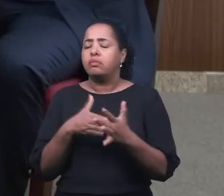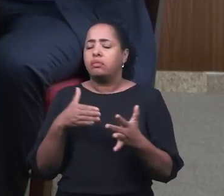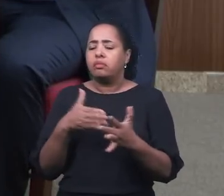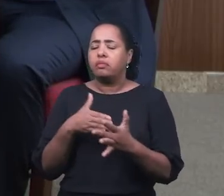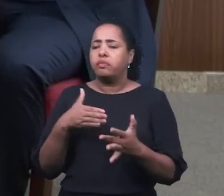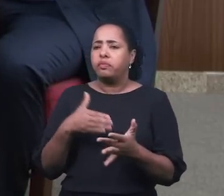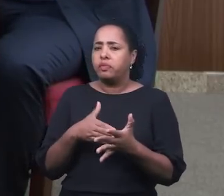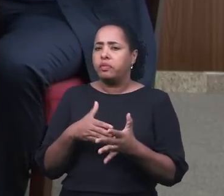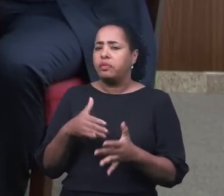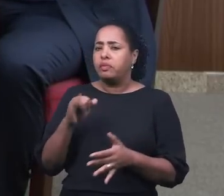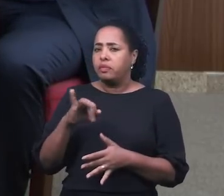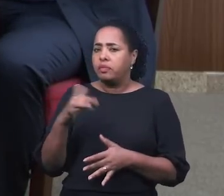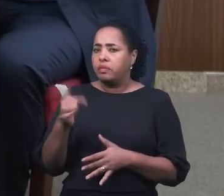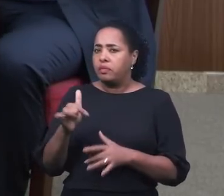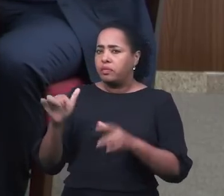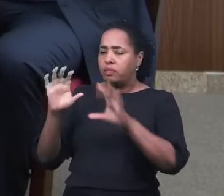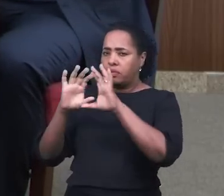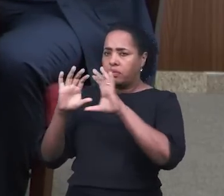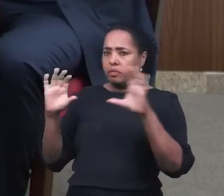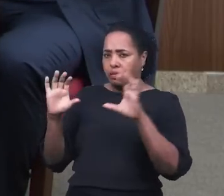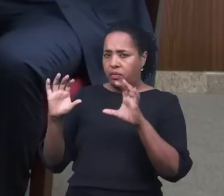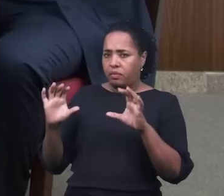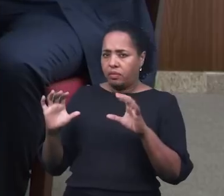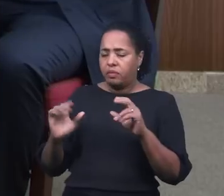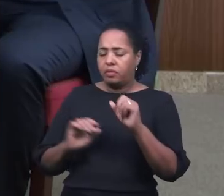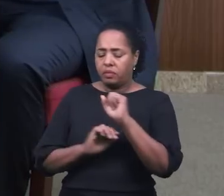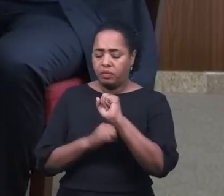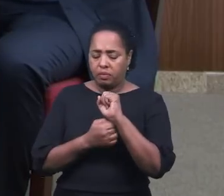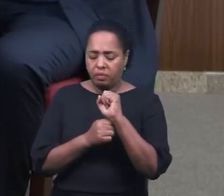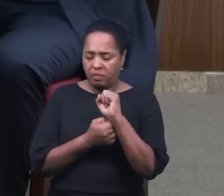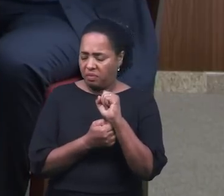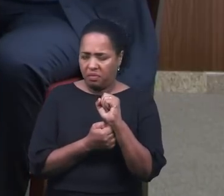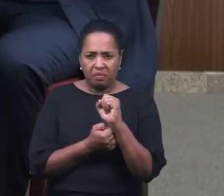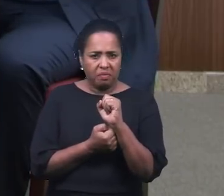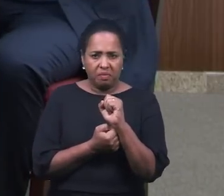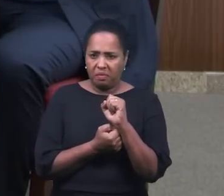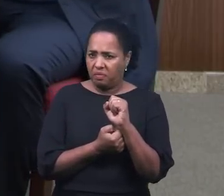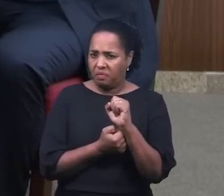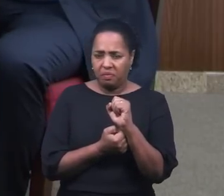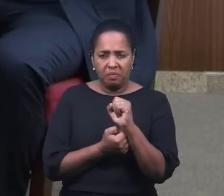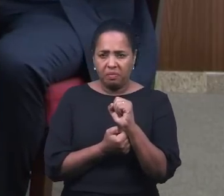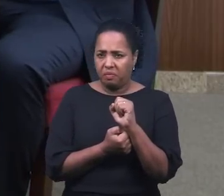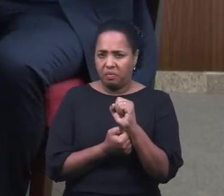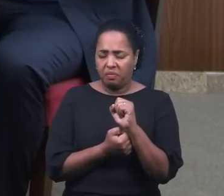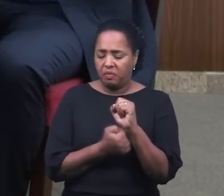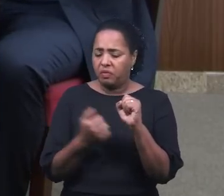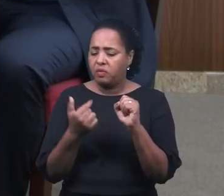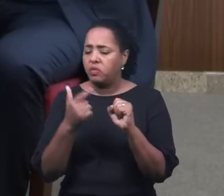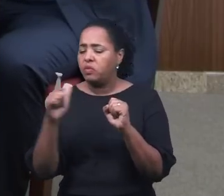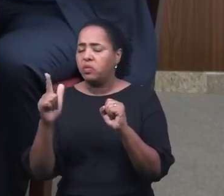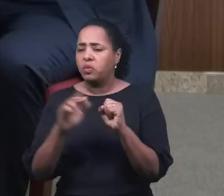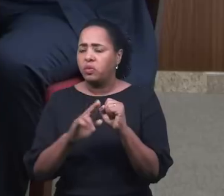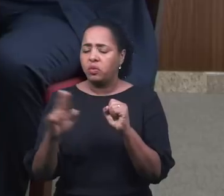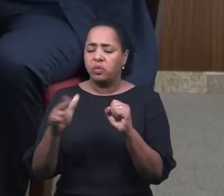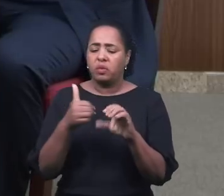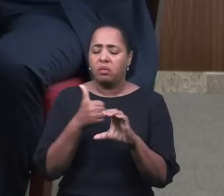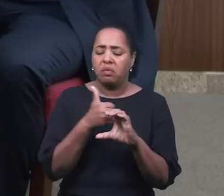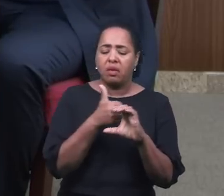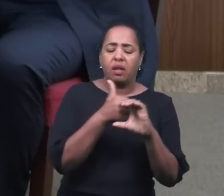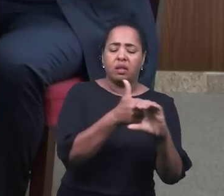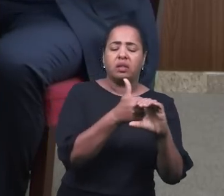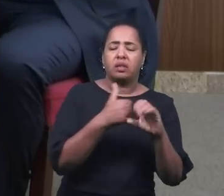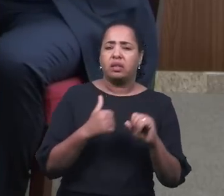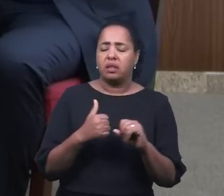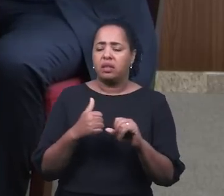sem mistério. Mistério não está presente, pode ter qualquer outro nome,